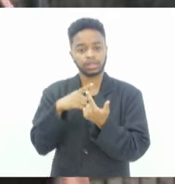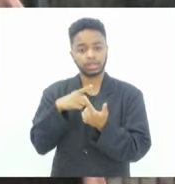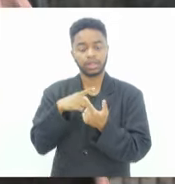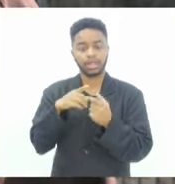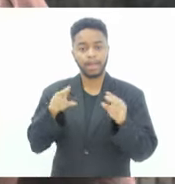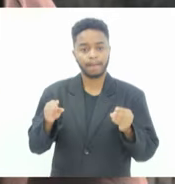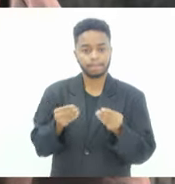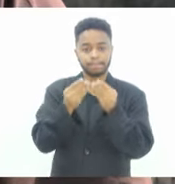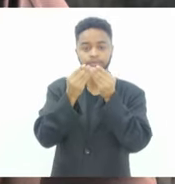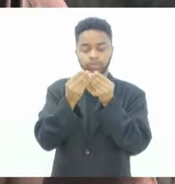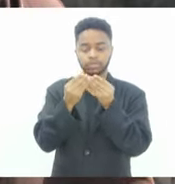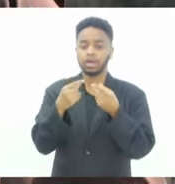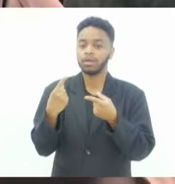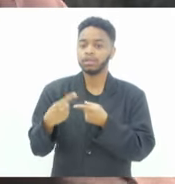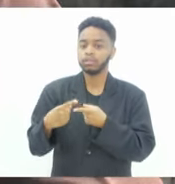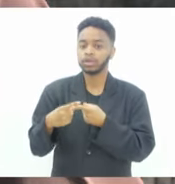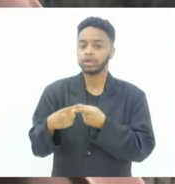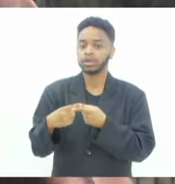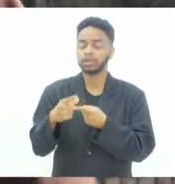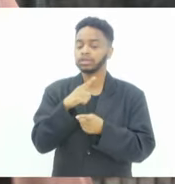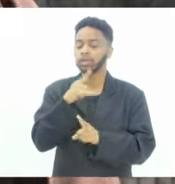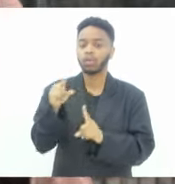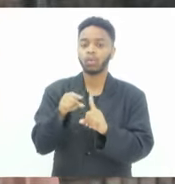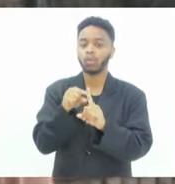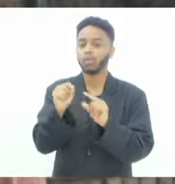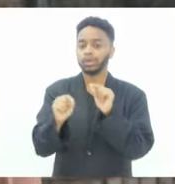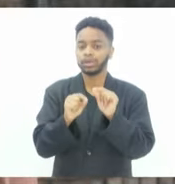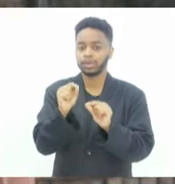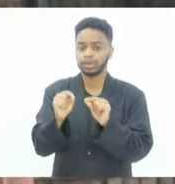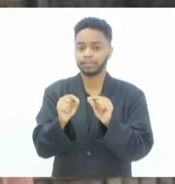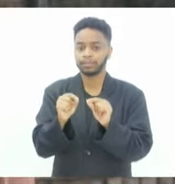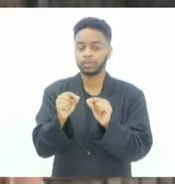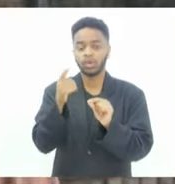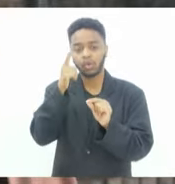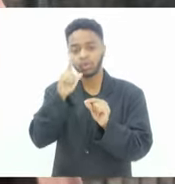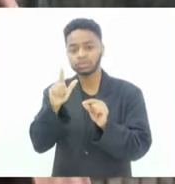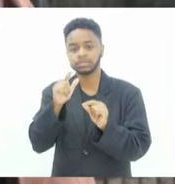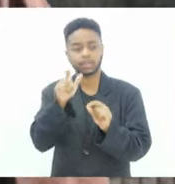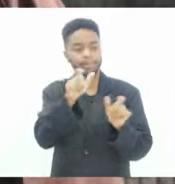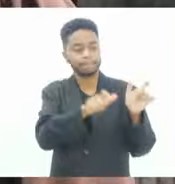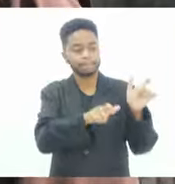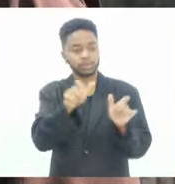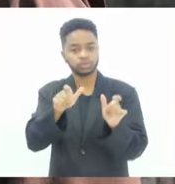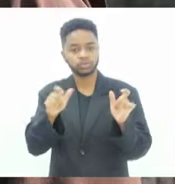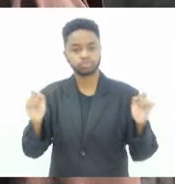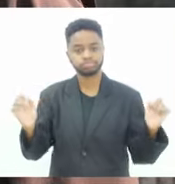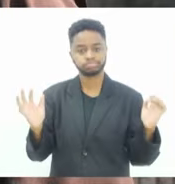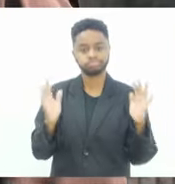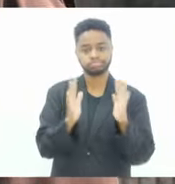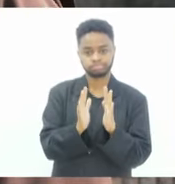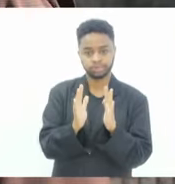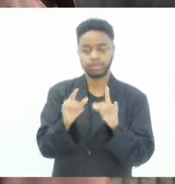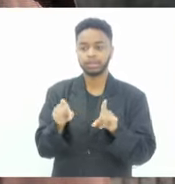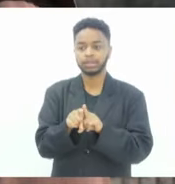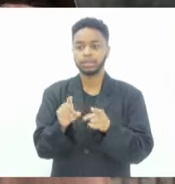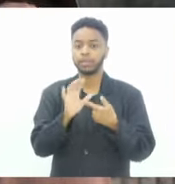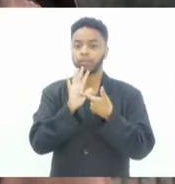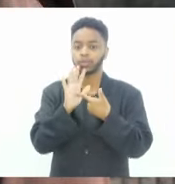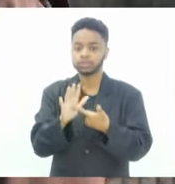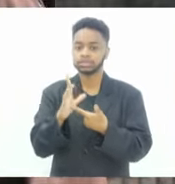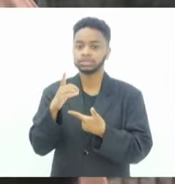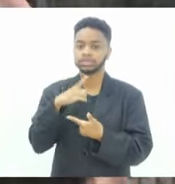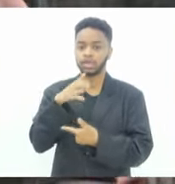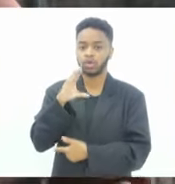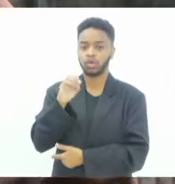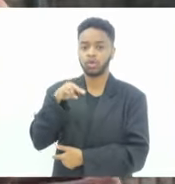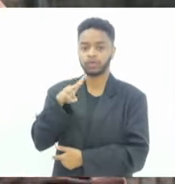missa, justamente para recordar esta proximidade entre o Convento Santo Antônio, que está aqui sobre